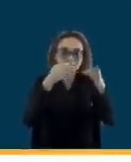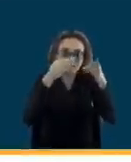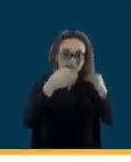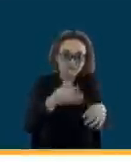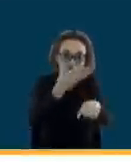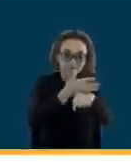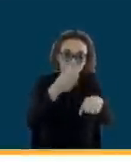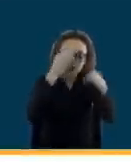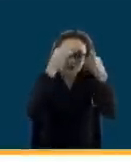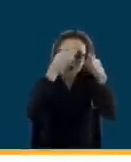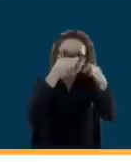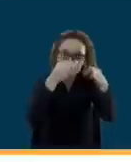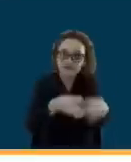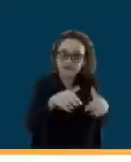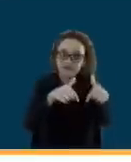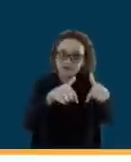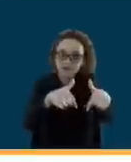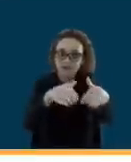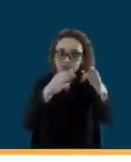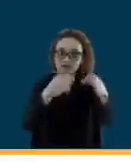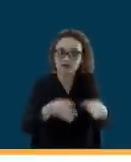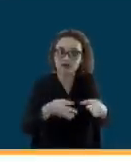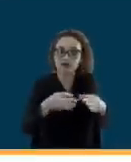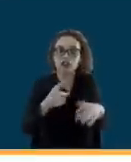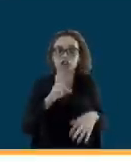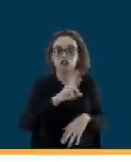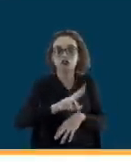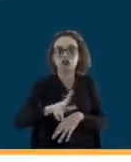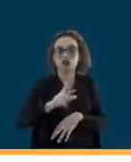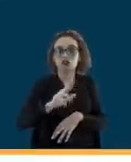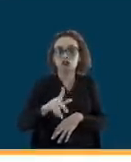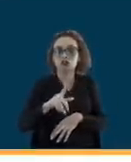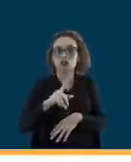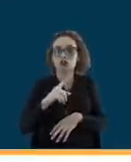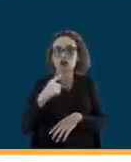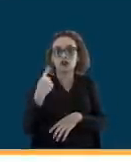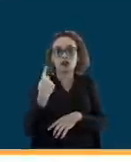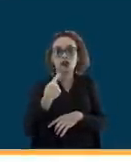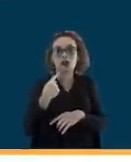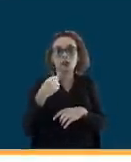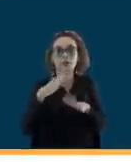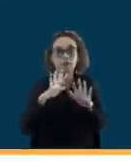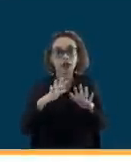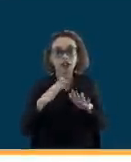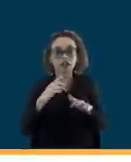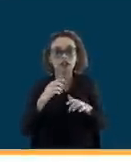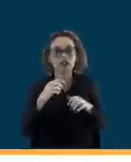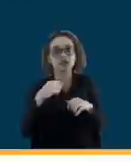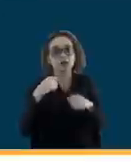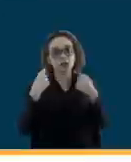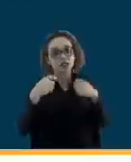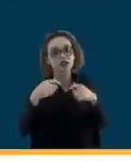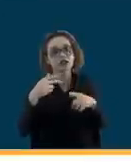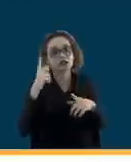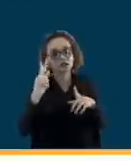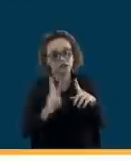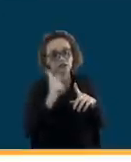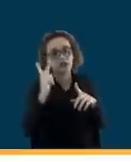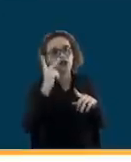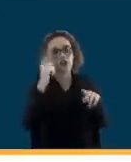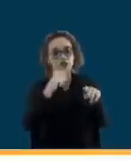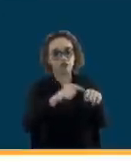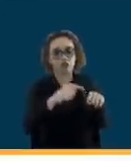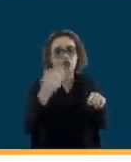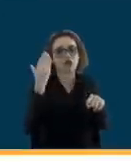visão moralista que eu estou querendo colocar, mas é zelemos, porque tem muito esforço aí,